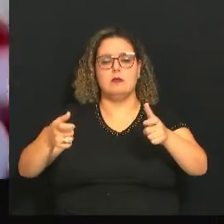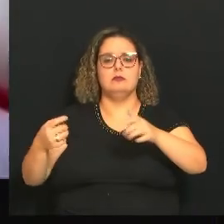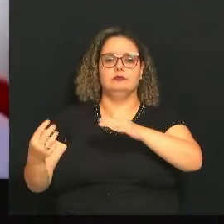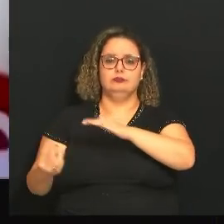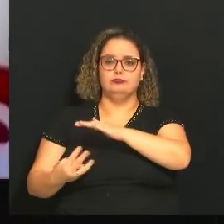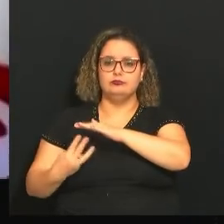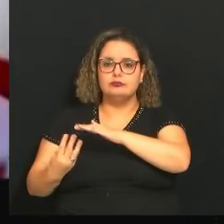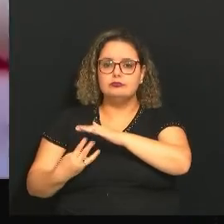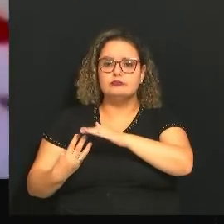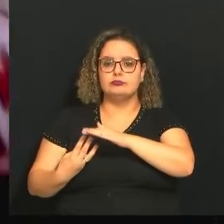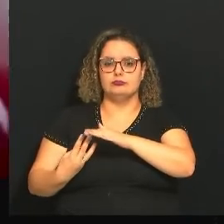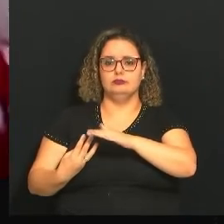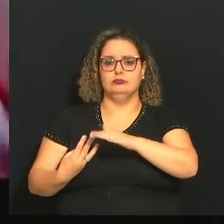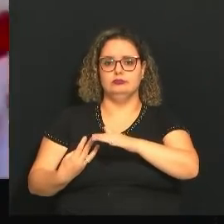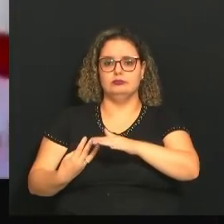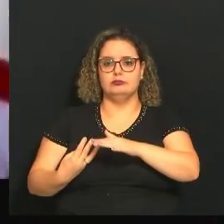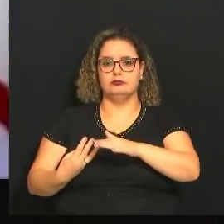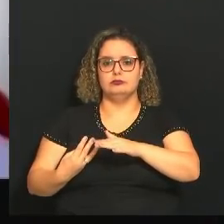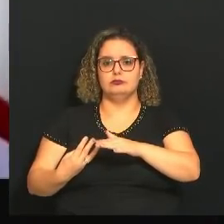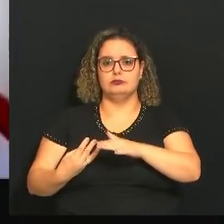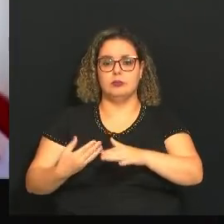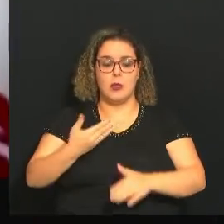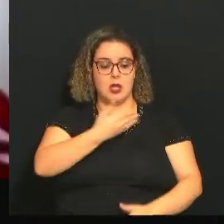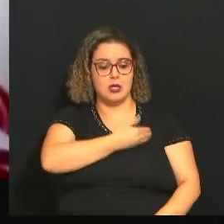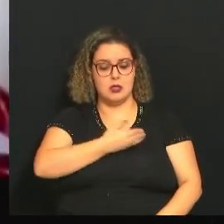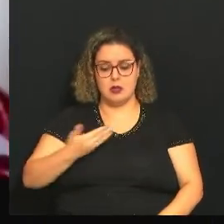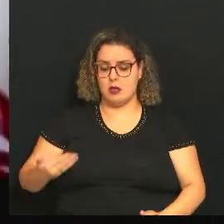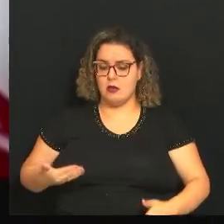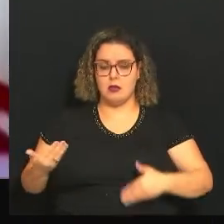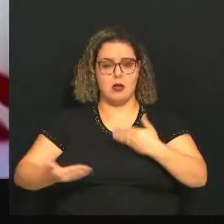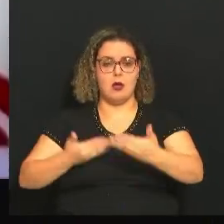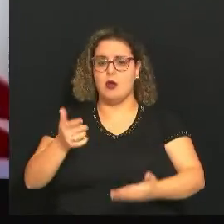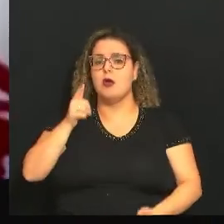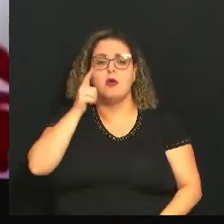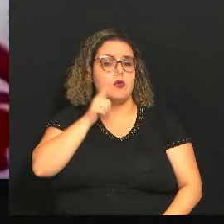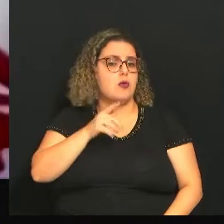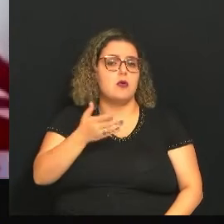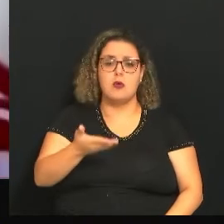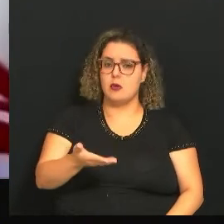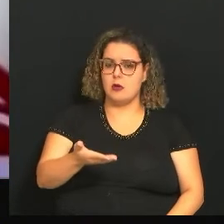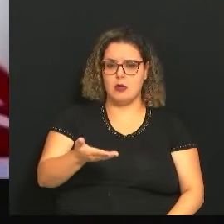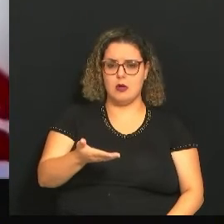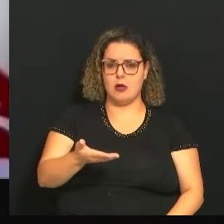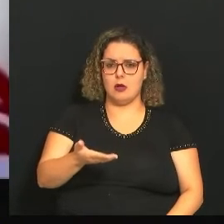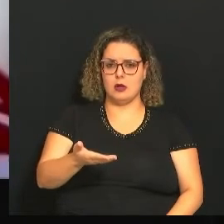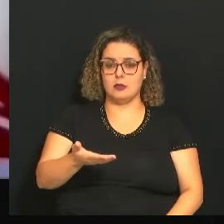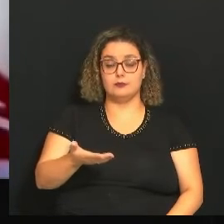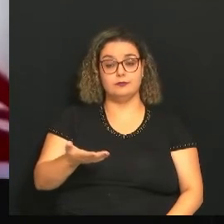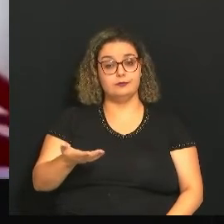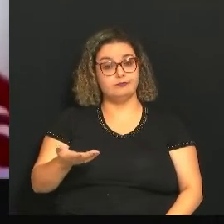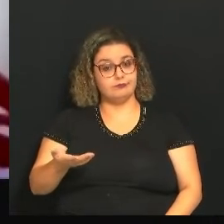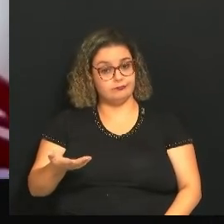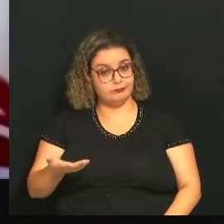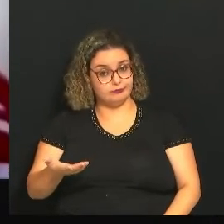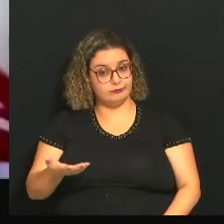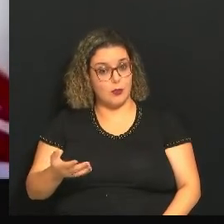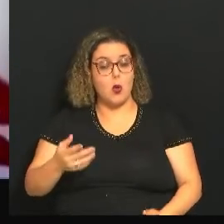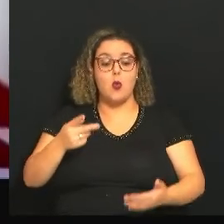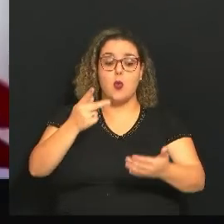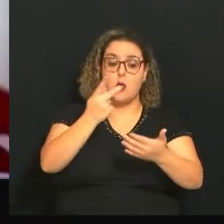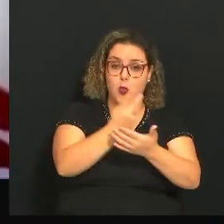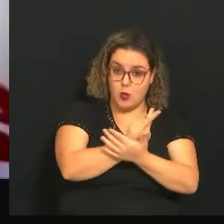para o mercado. Esses servidores públicos aqui não dão conta. Então, assim, é uma coisa induz a outra.